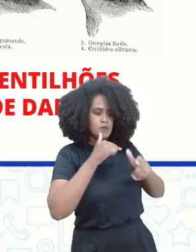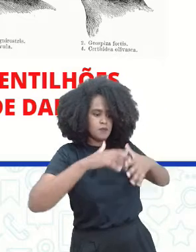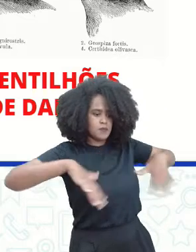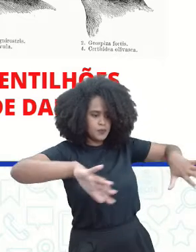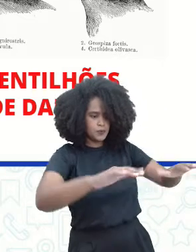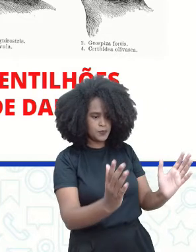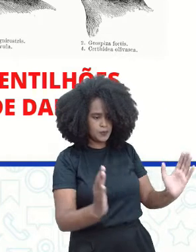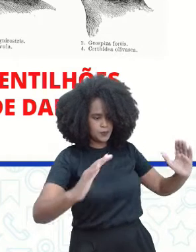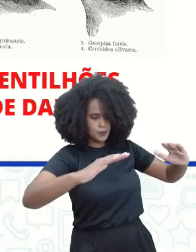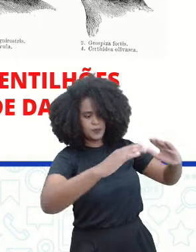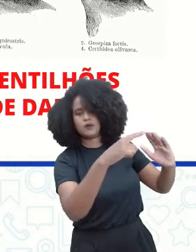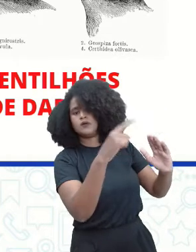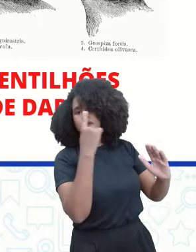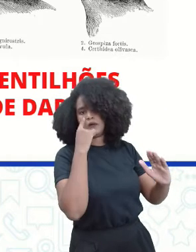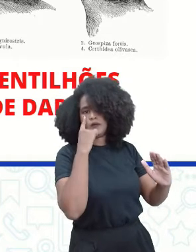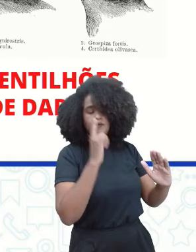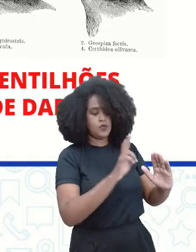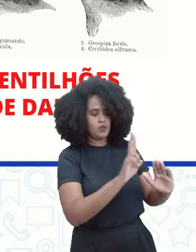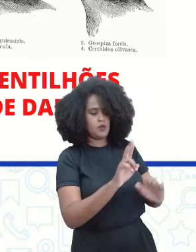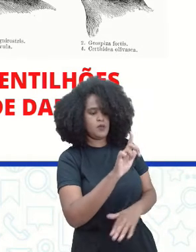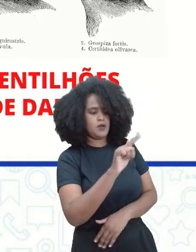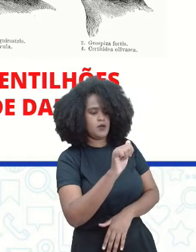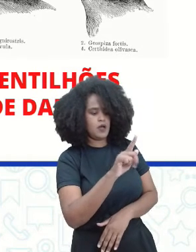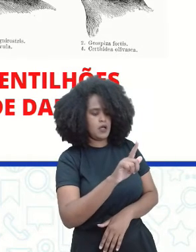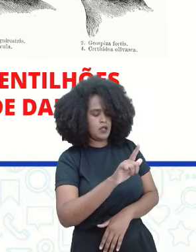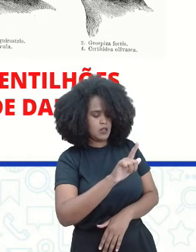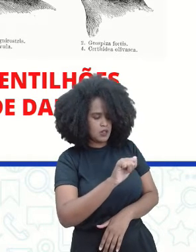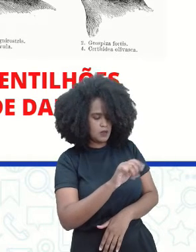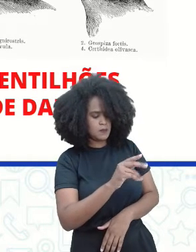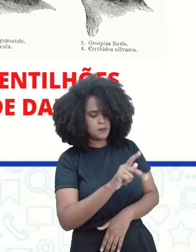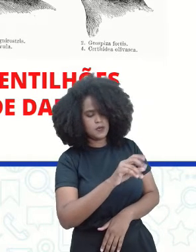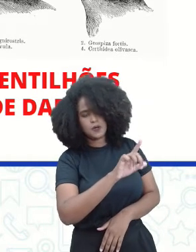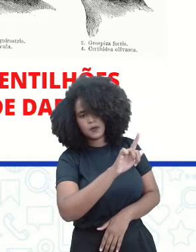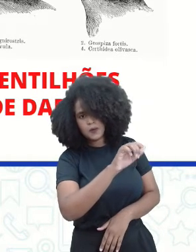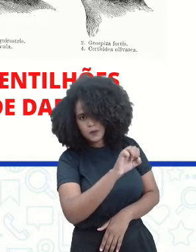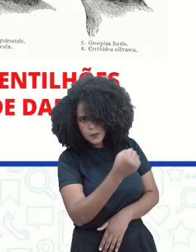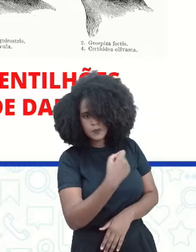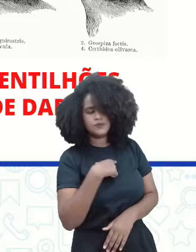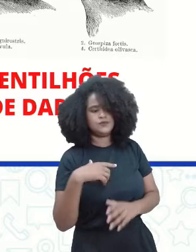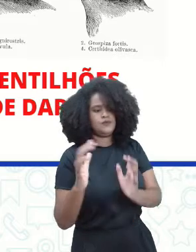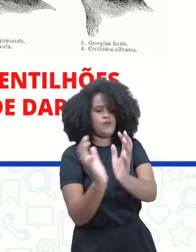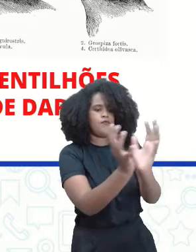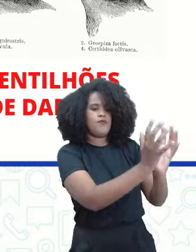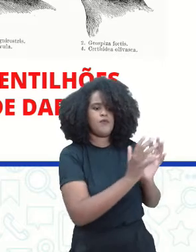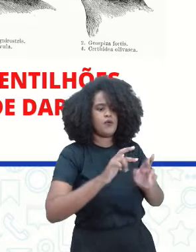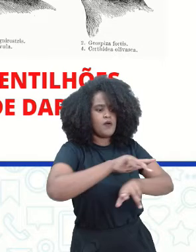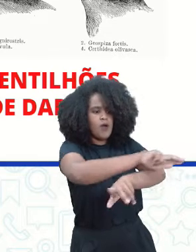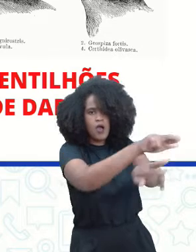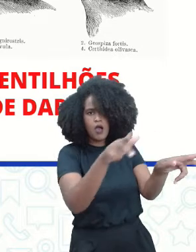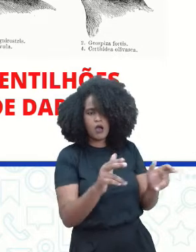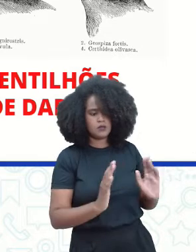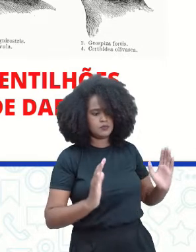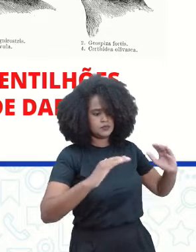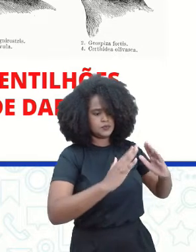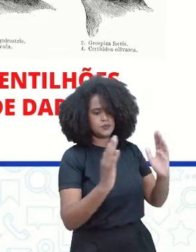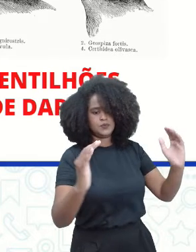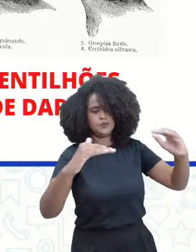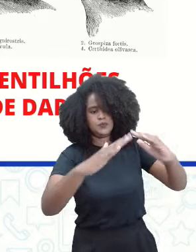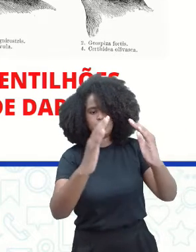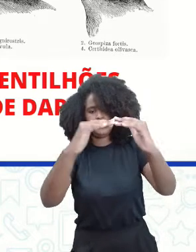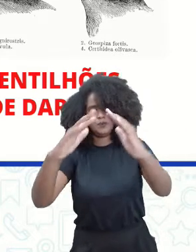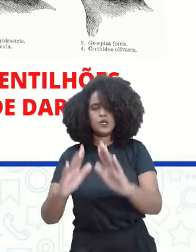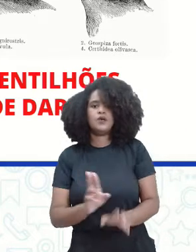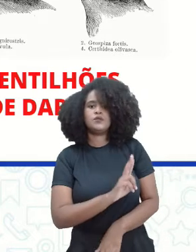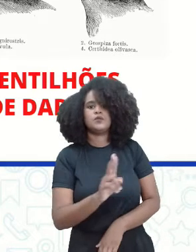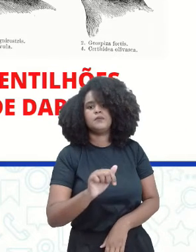lembrando aqui que as Ilhas Galápagos é um conjunto de ilhas, né? E aí a questão da gente diz um arquipélago. Por isso que